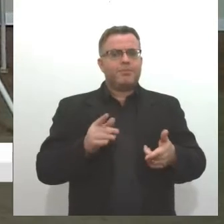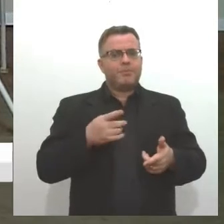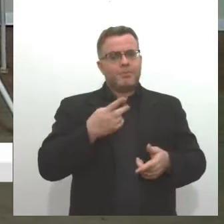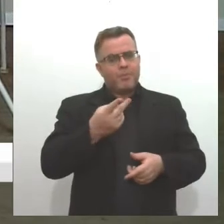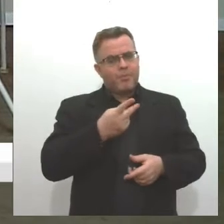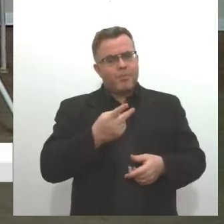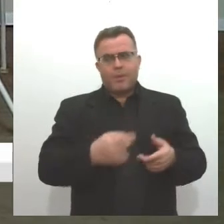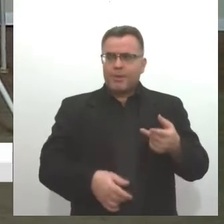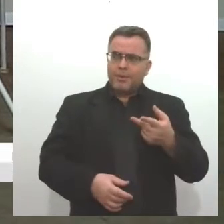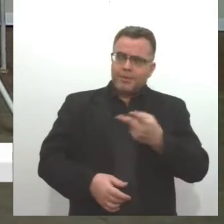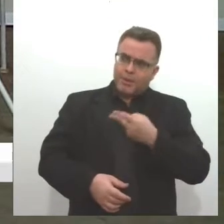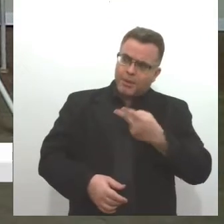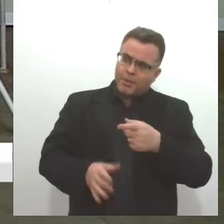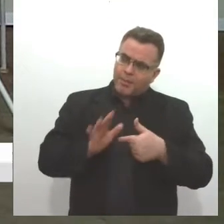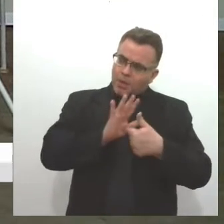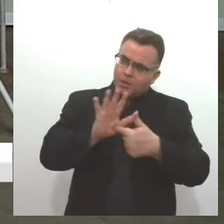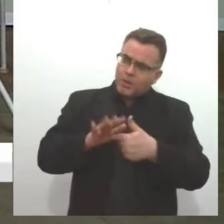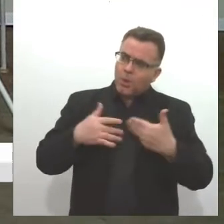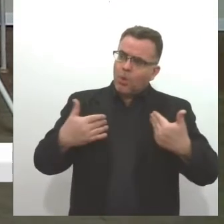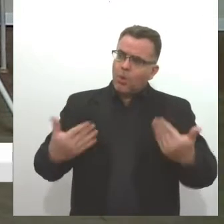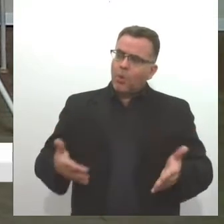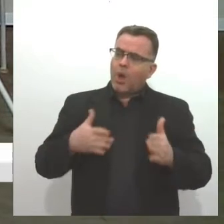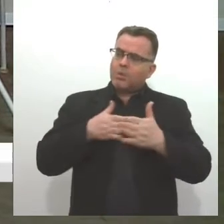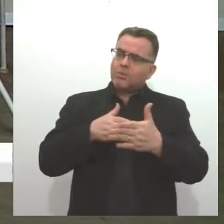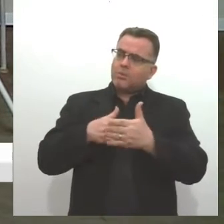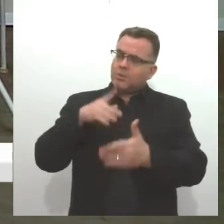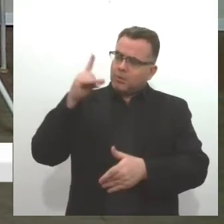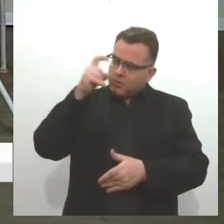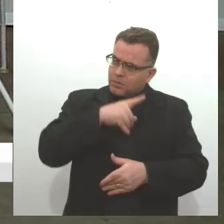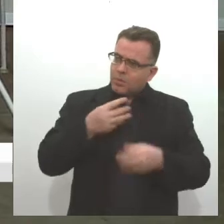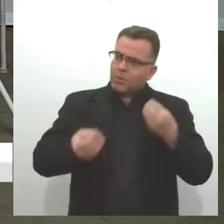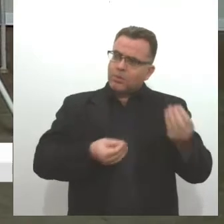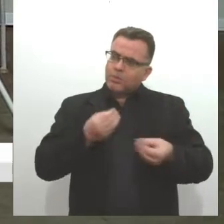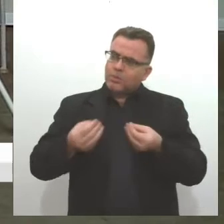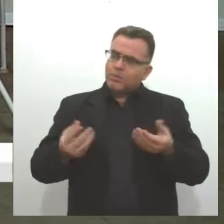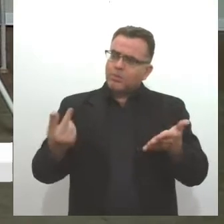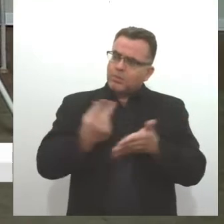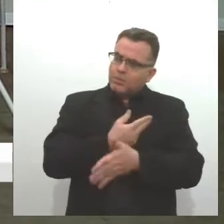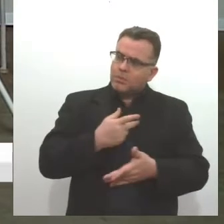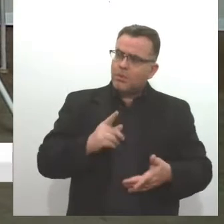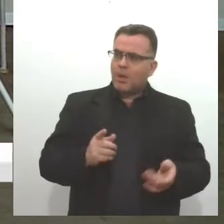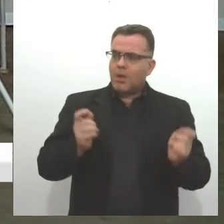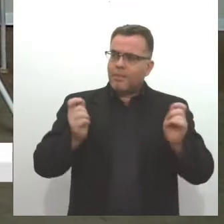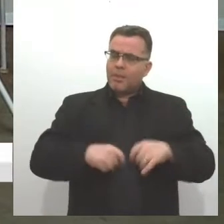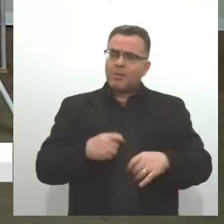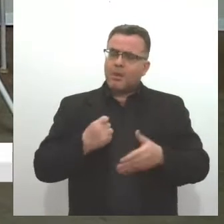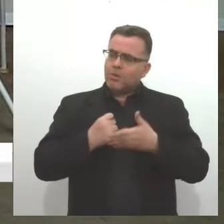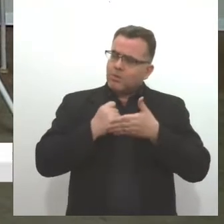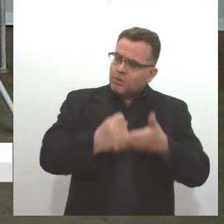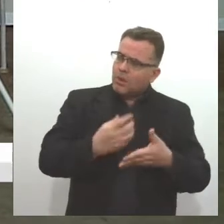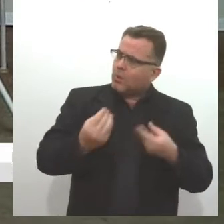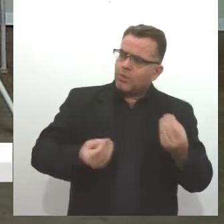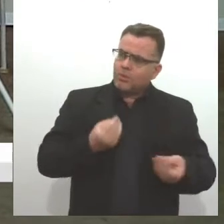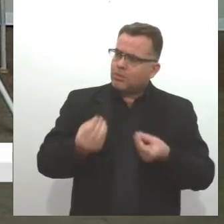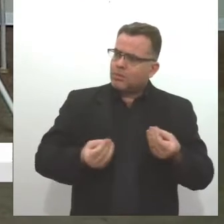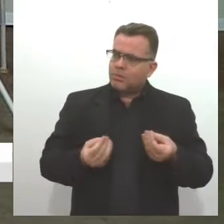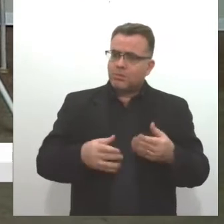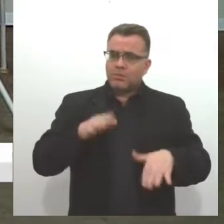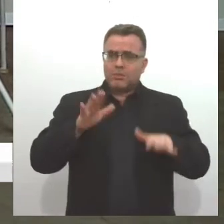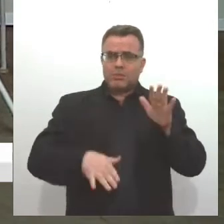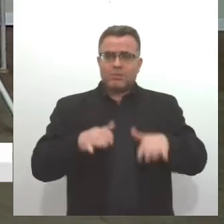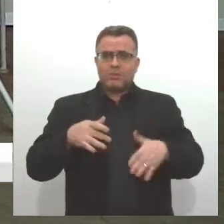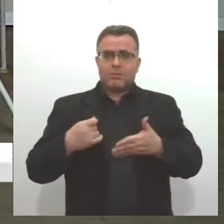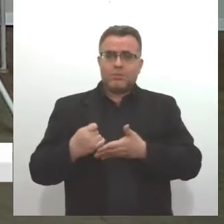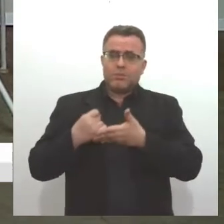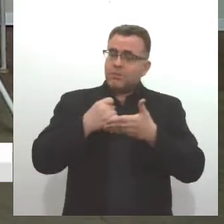gente quais são essas demandas, quais são as dificuldades, como que as pessoas podem contribuir, porque às vezes a contribuição